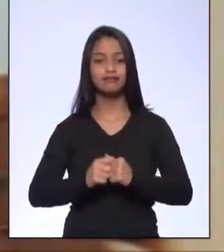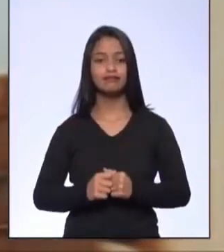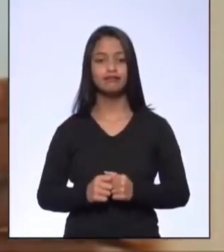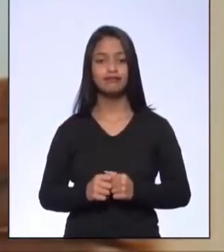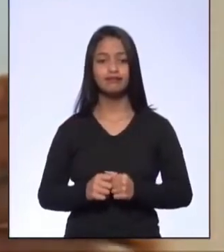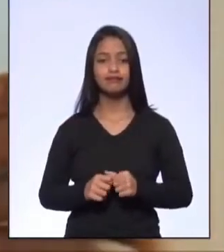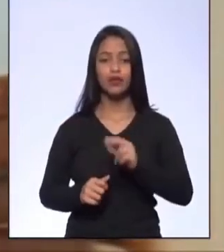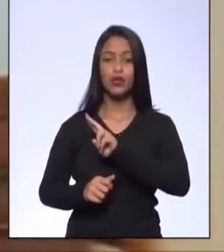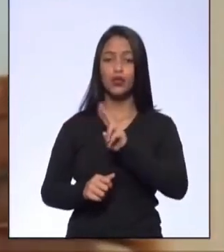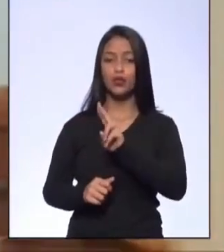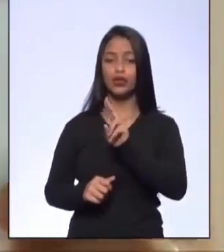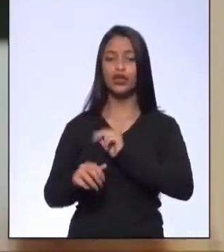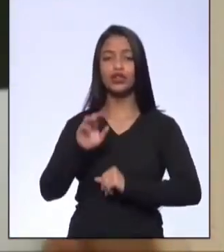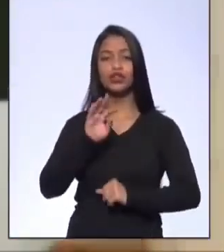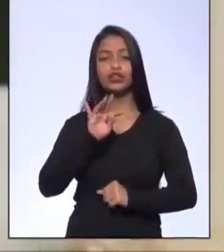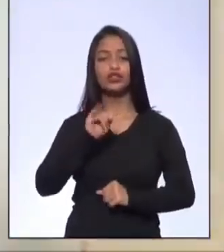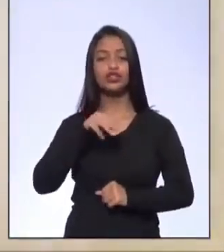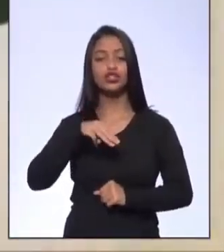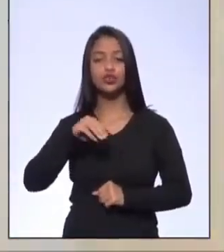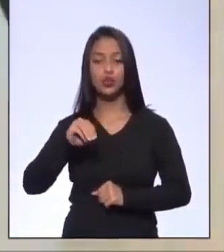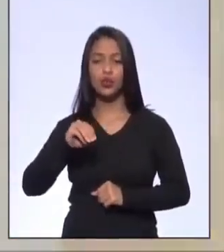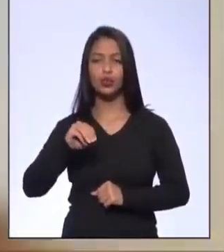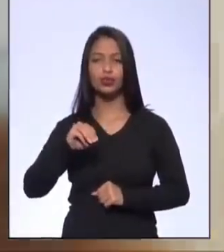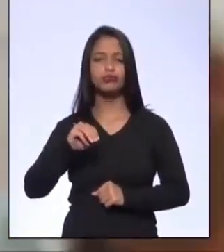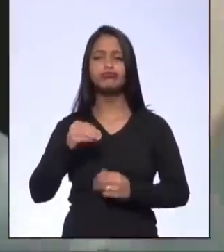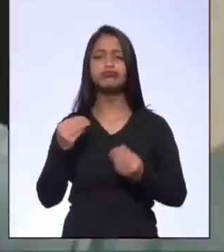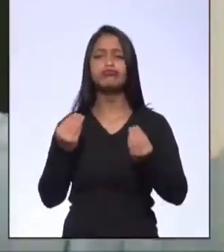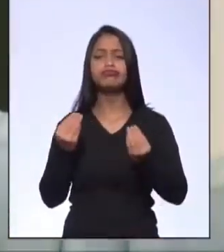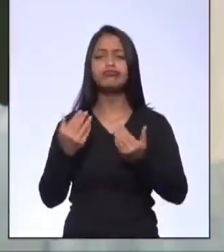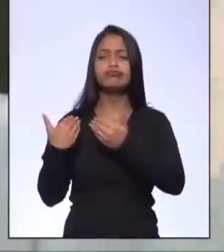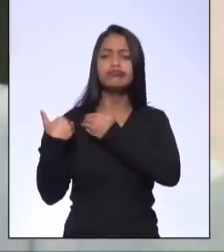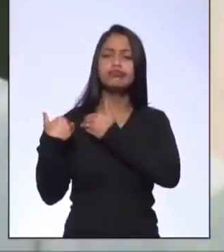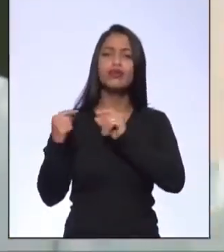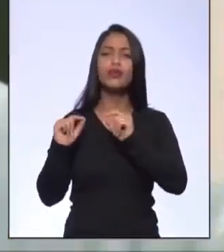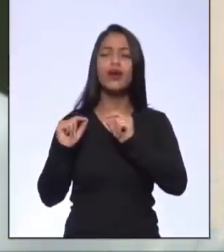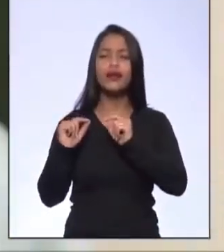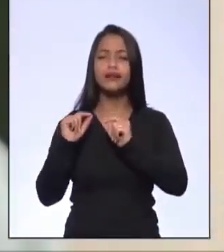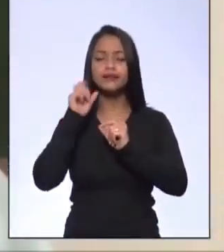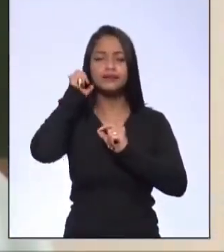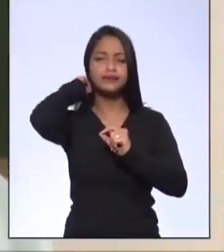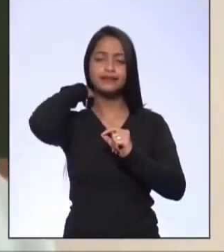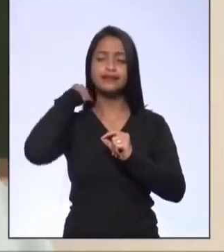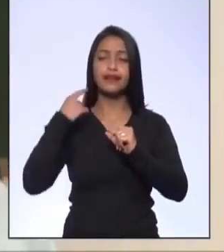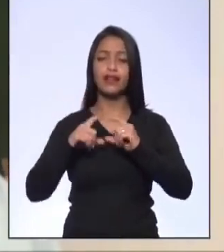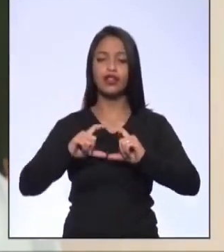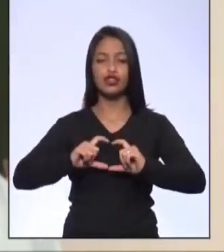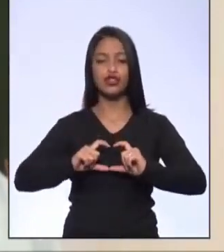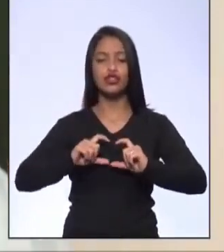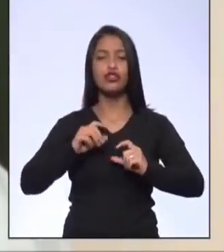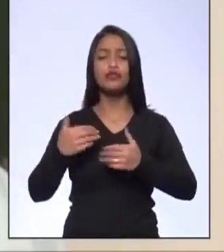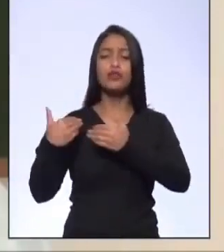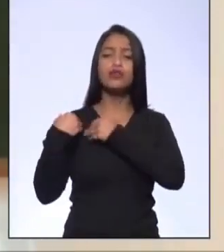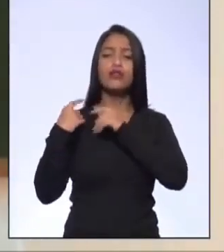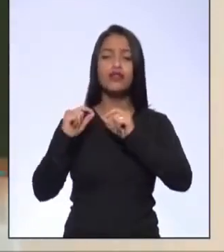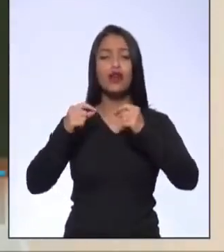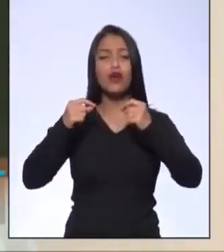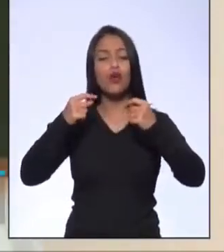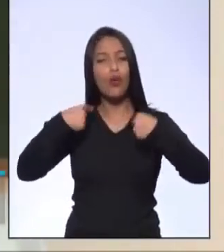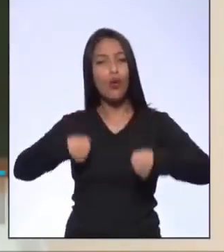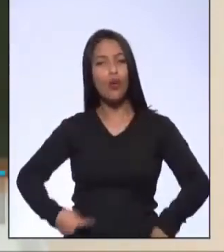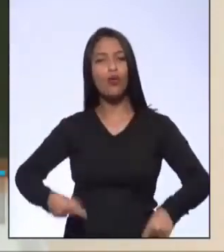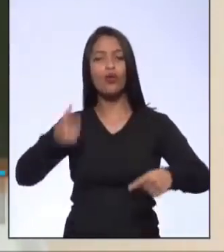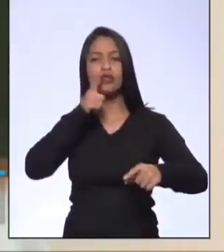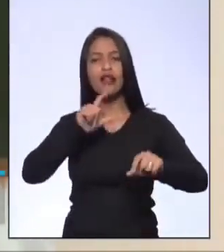timo. Gente, o timo, ele é responsável, sabe pelo quê? Ele é um dos caras responsáveis pela defesa do seu